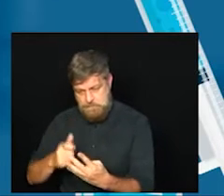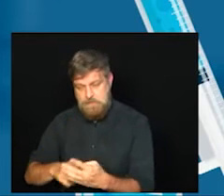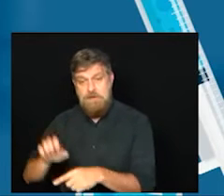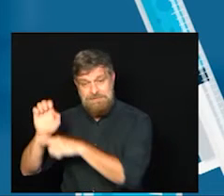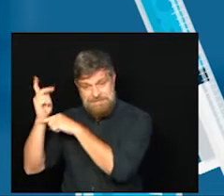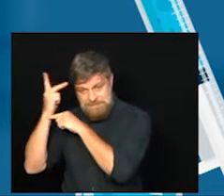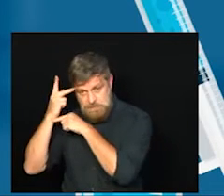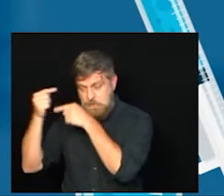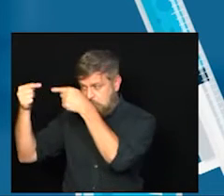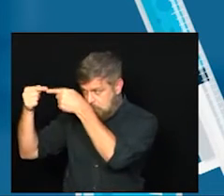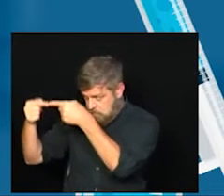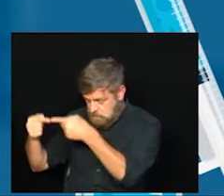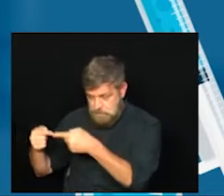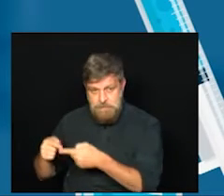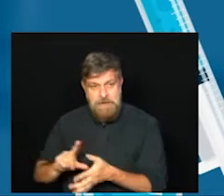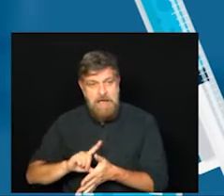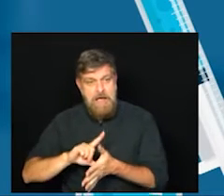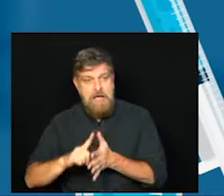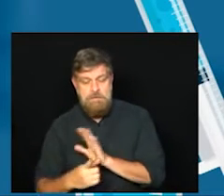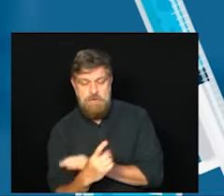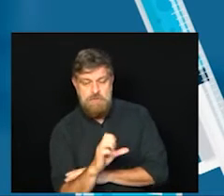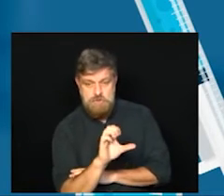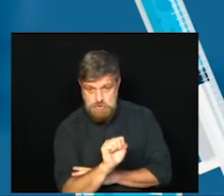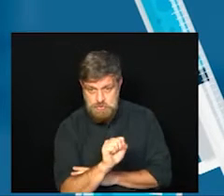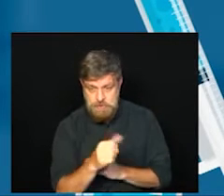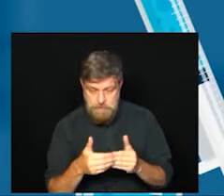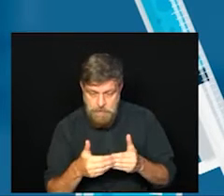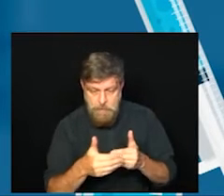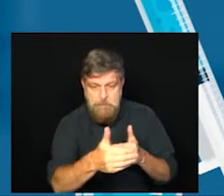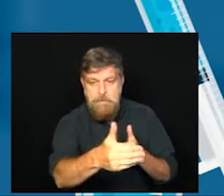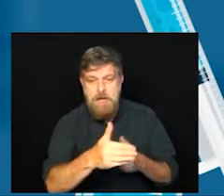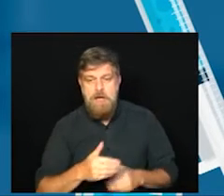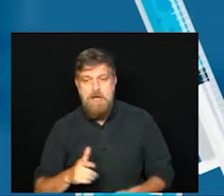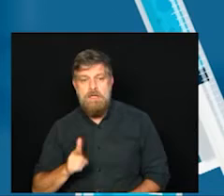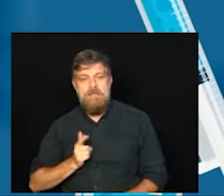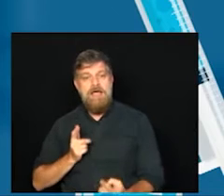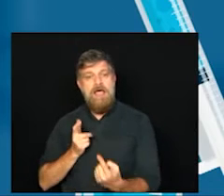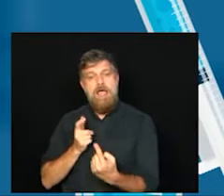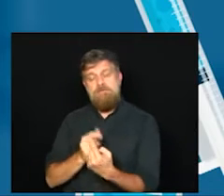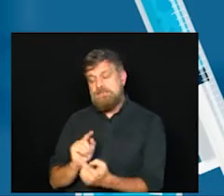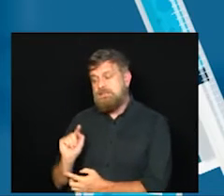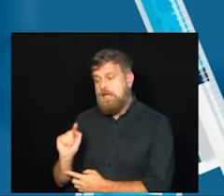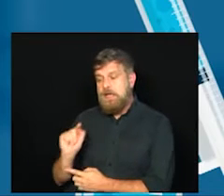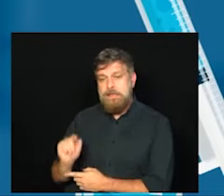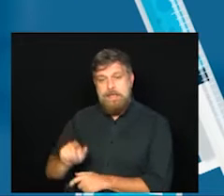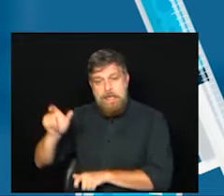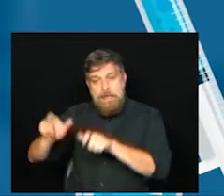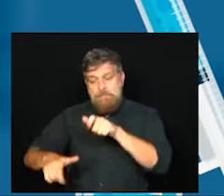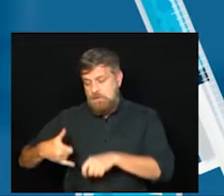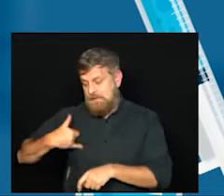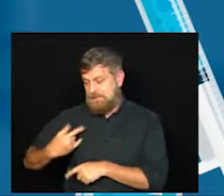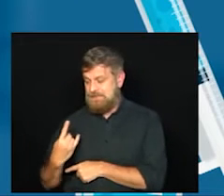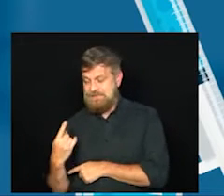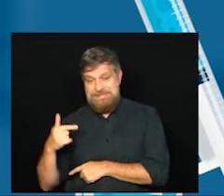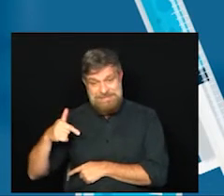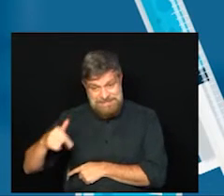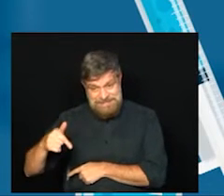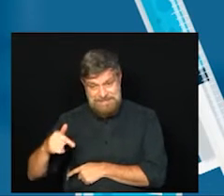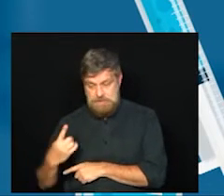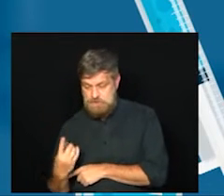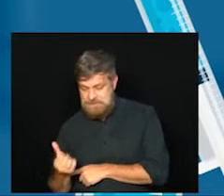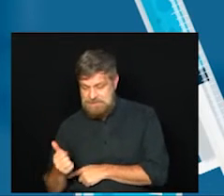São Paulo. A partir do dia 18, a gente começa a vacinar as pessoas de 16 a 17 anos que